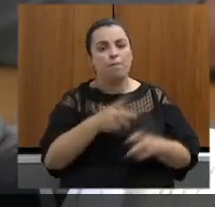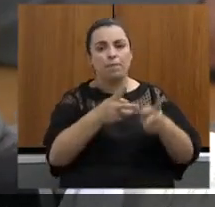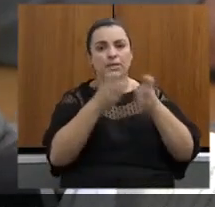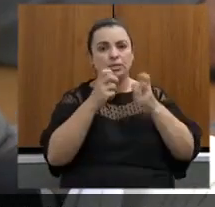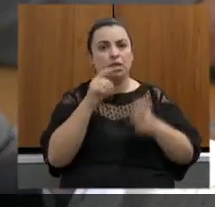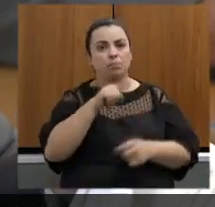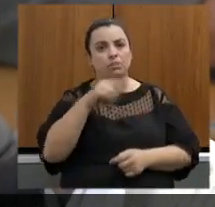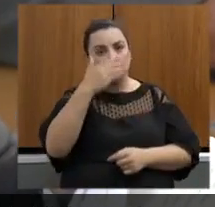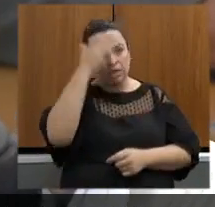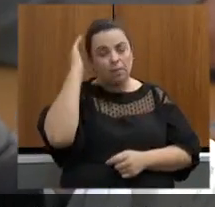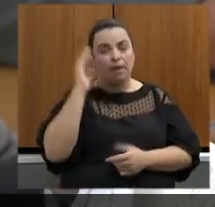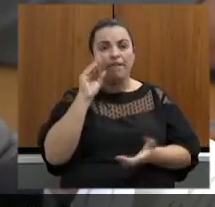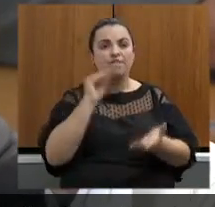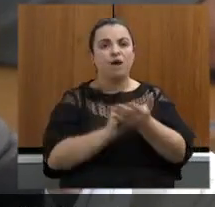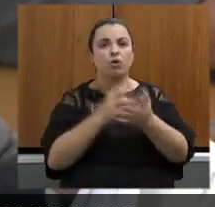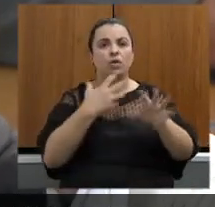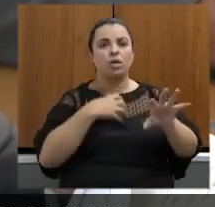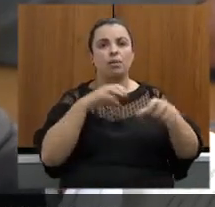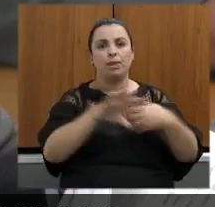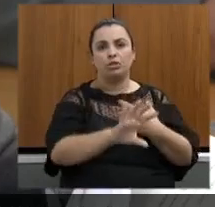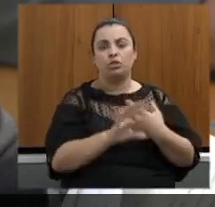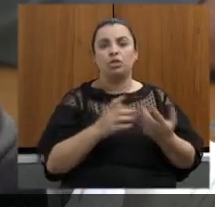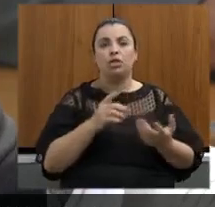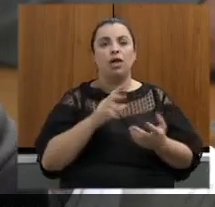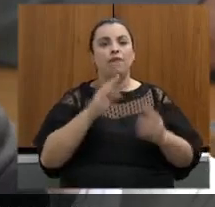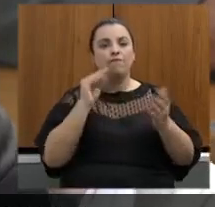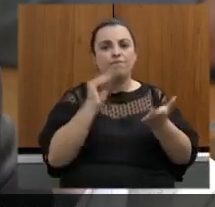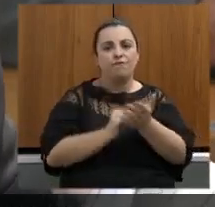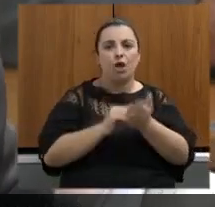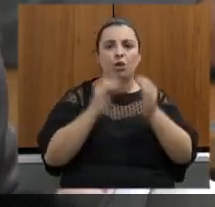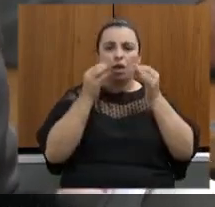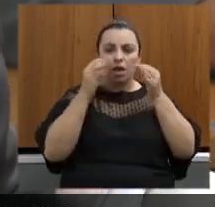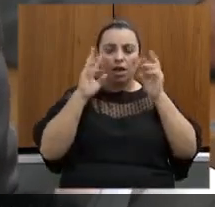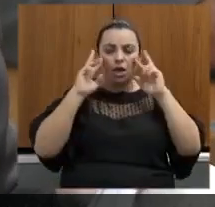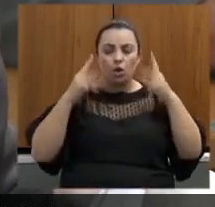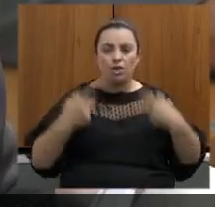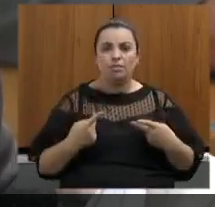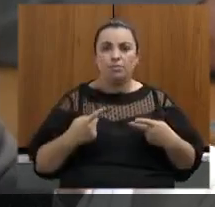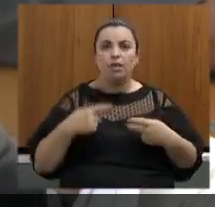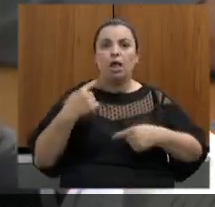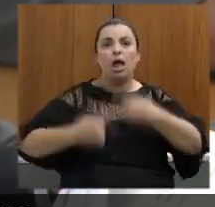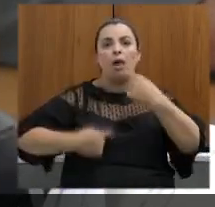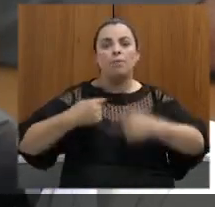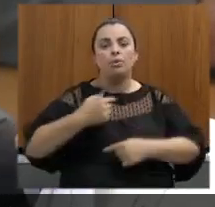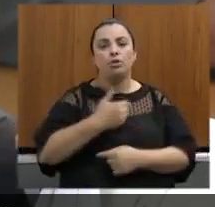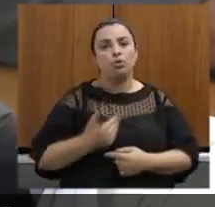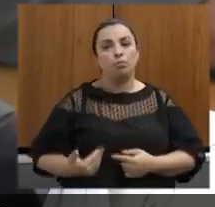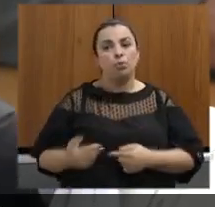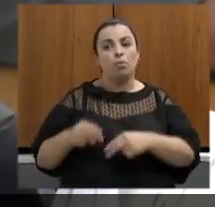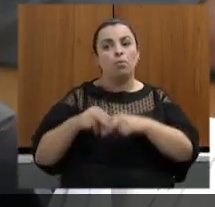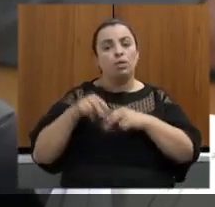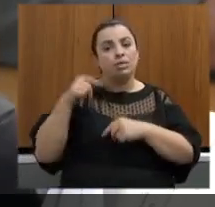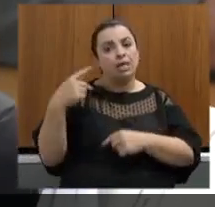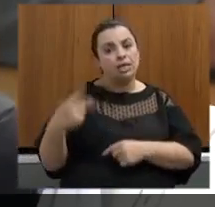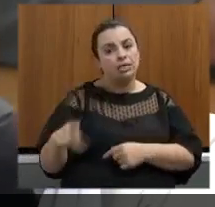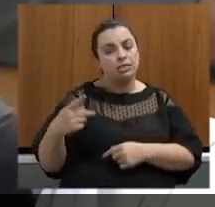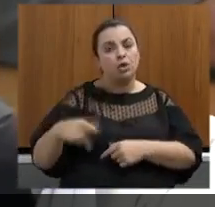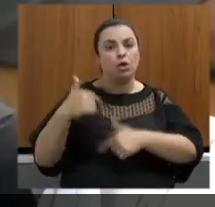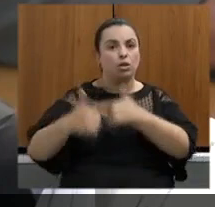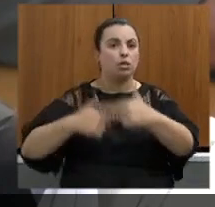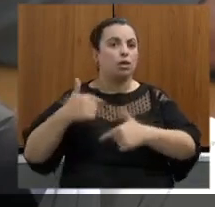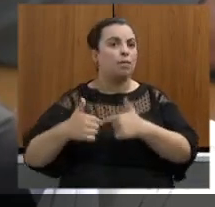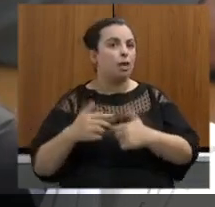de empatia de apreço e de reconhecimento pelas políticas públicas prestadas por esse servidores na ponta da Vinha isso aqui